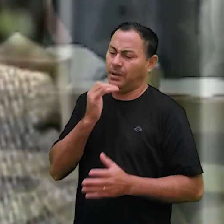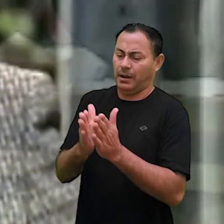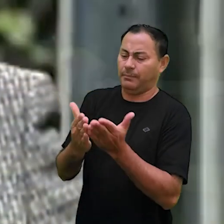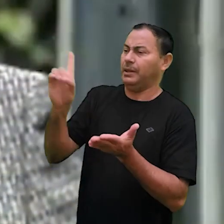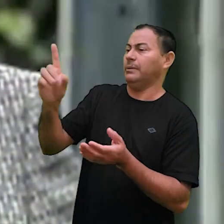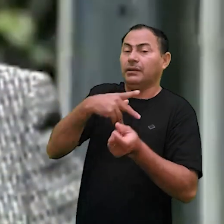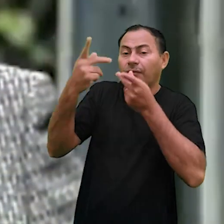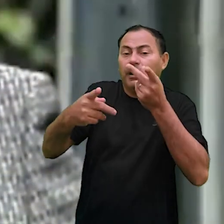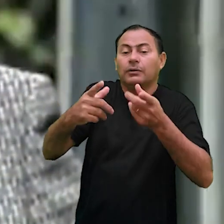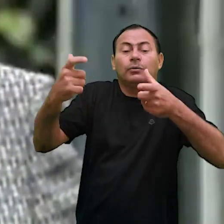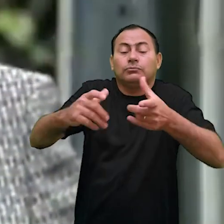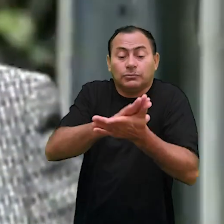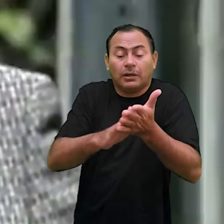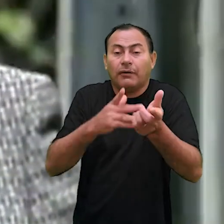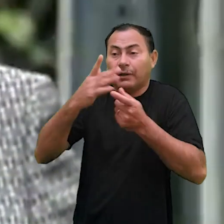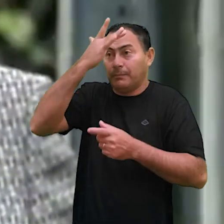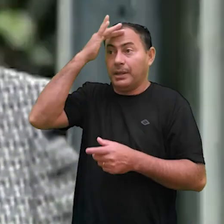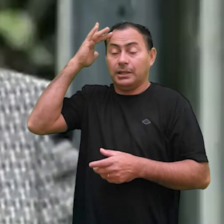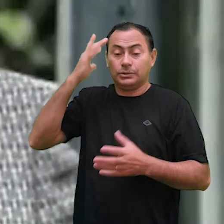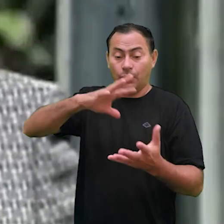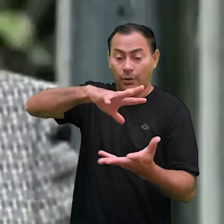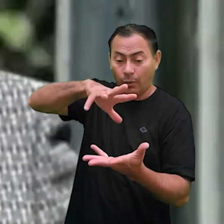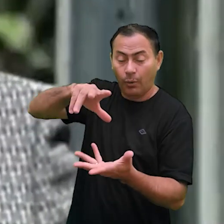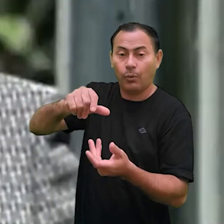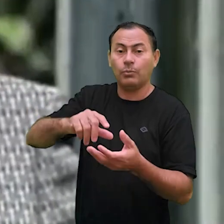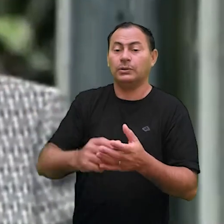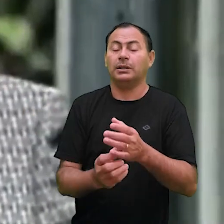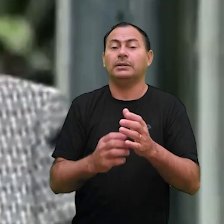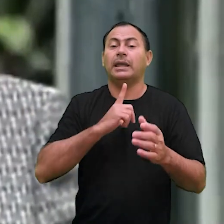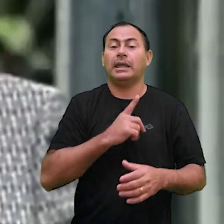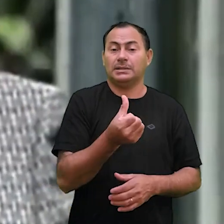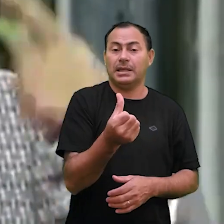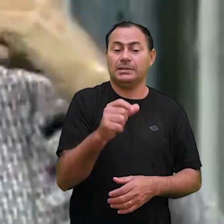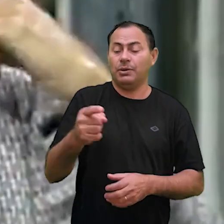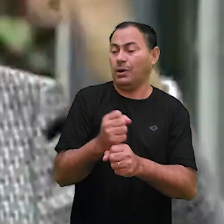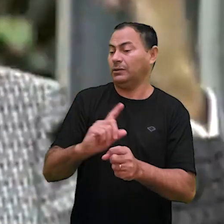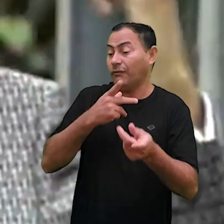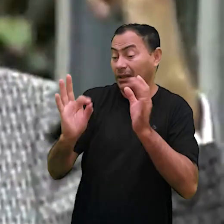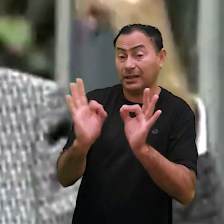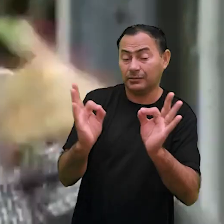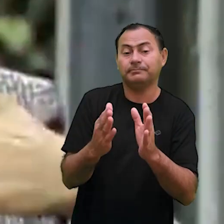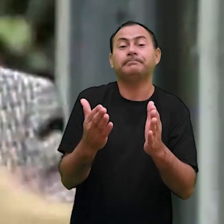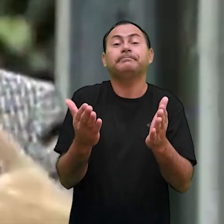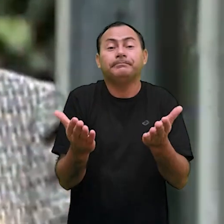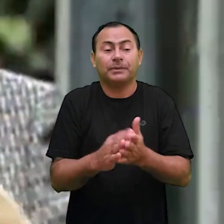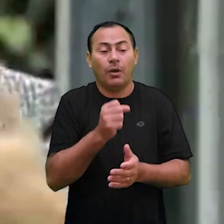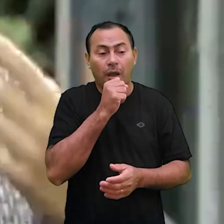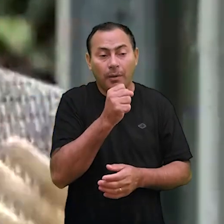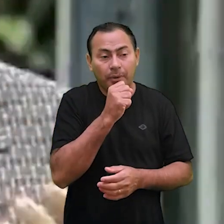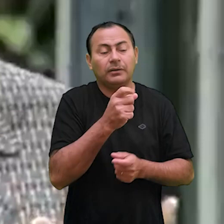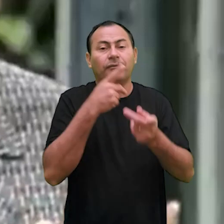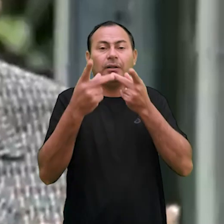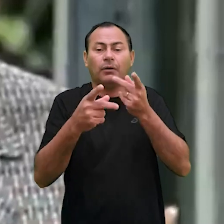disse, me desculpe, mas a Bíblia não diz em lugar nenhum que o homem ou a Terra tenham 6.000 anos.